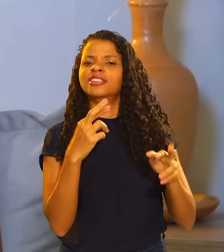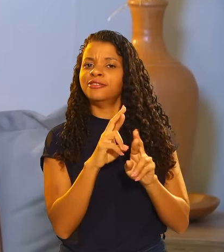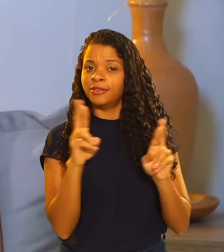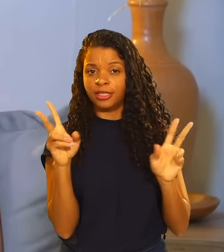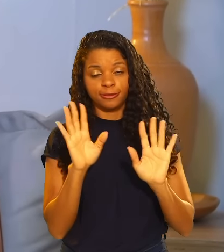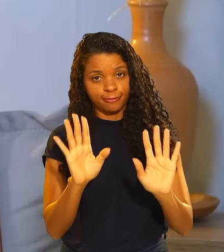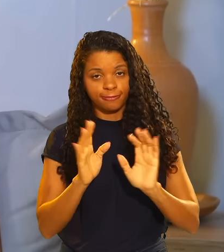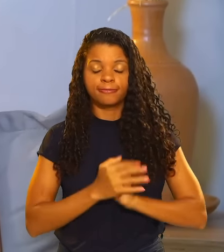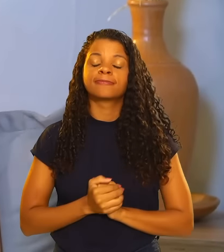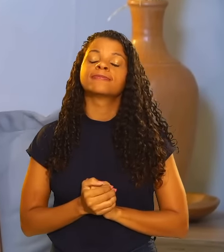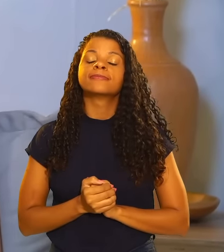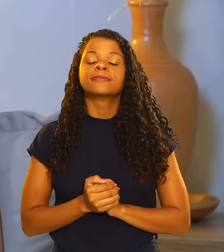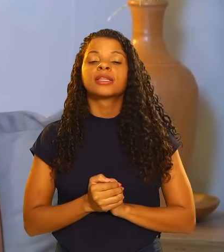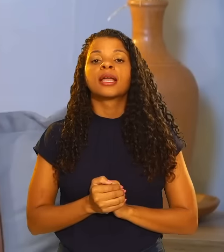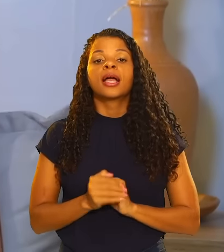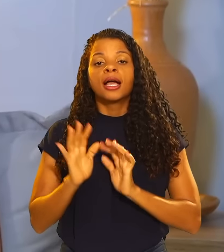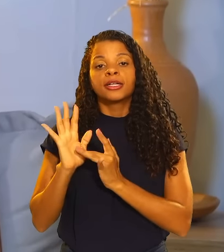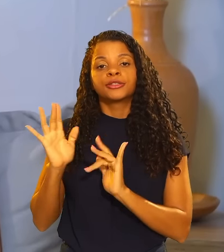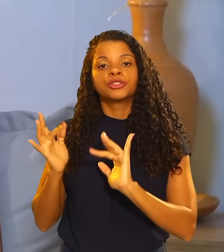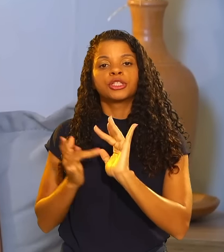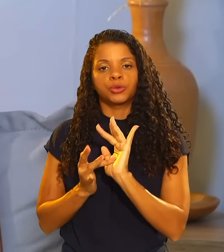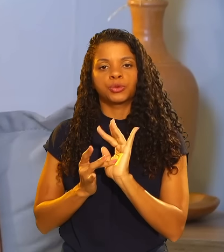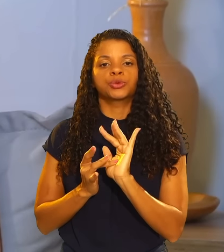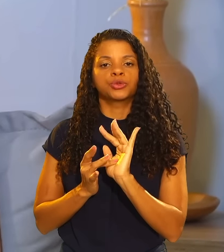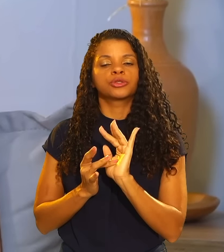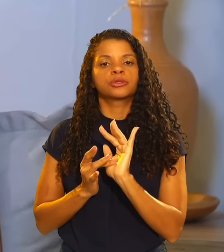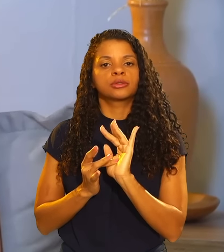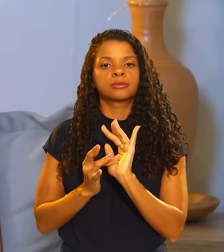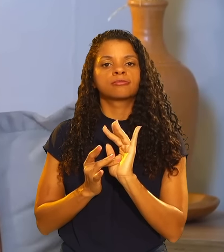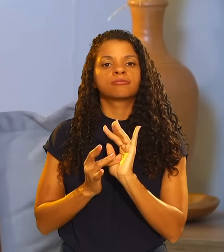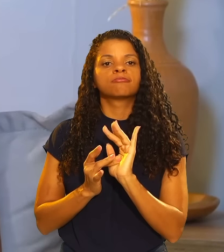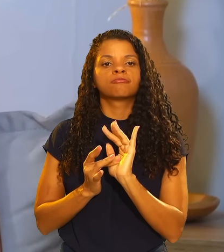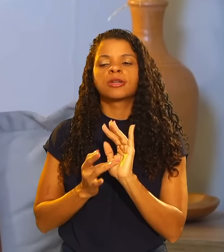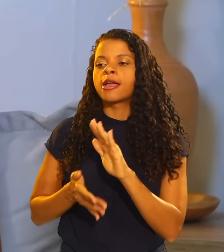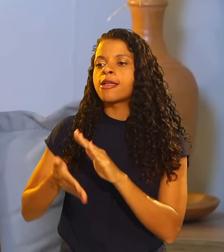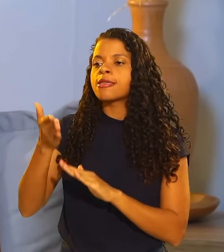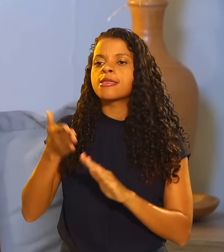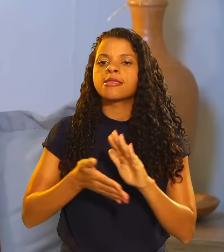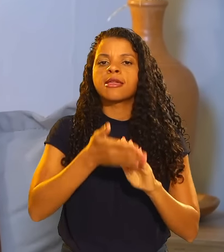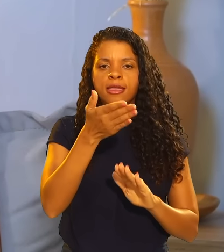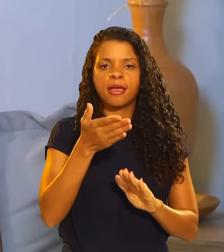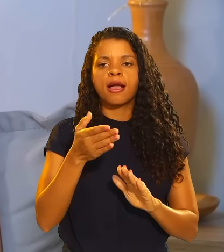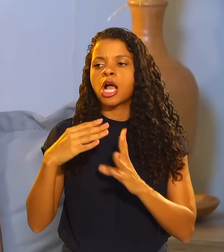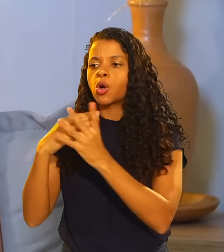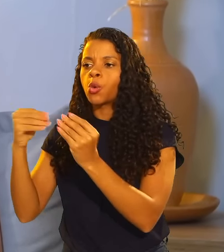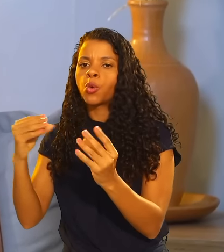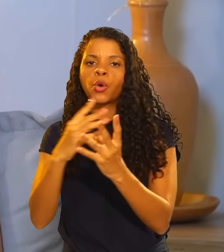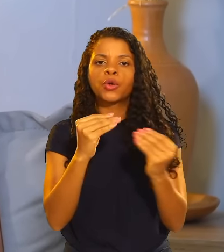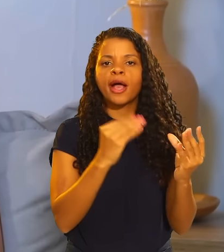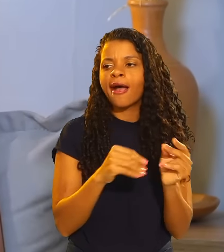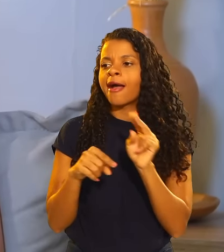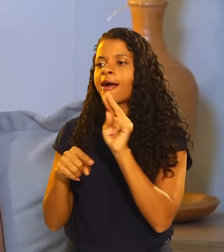Jesus estava ali naquele momento curando e cuidando daquelas pessoas. E aqui a Bíblia